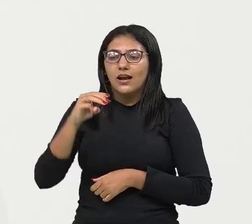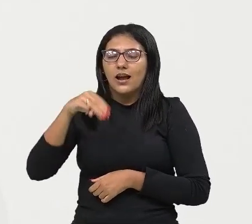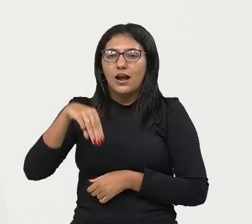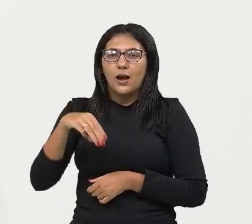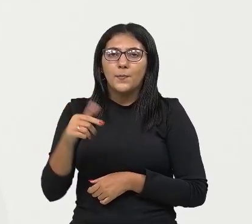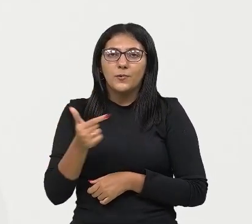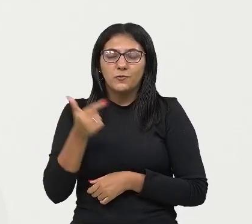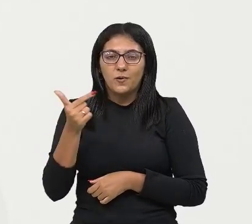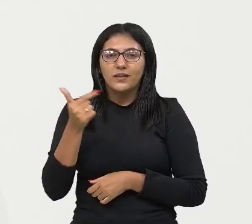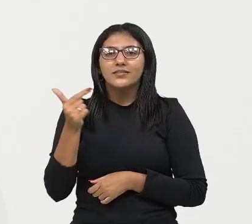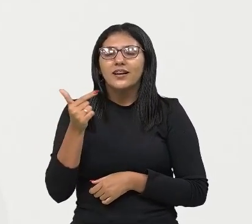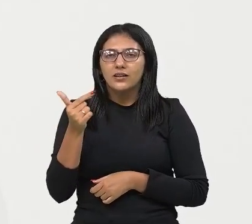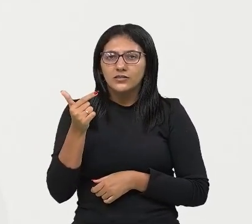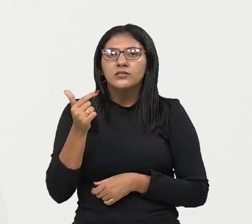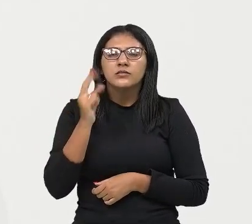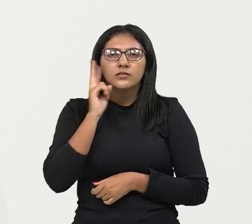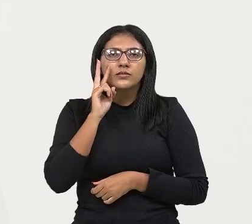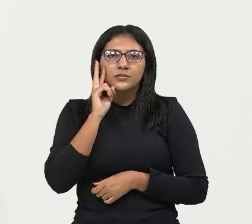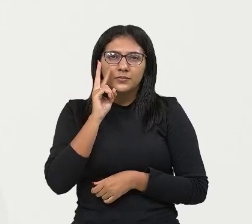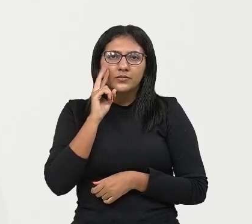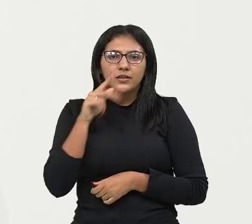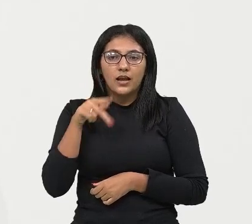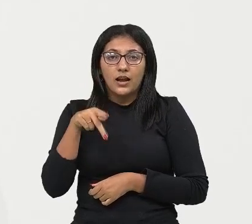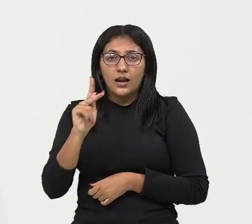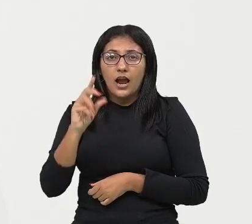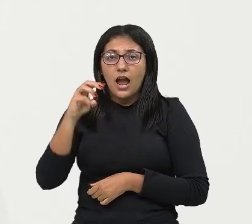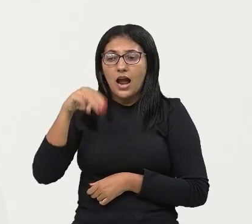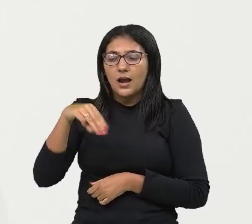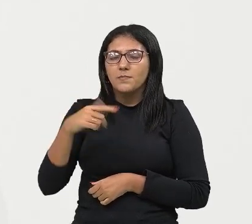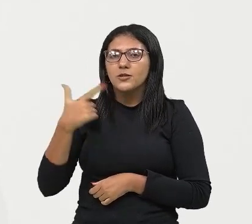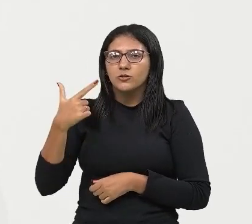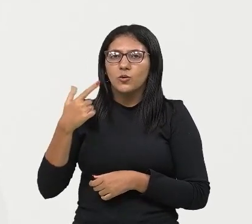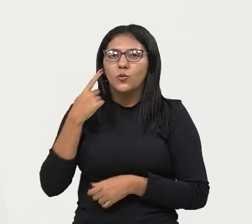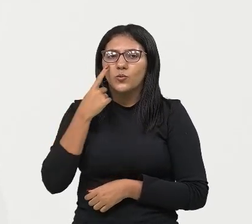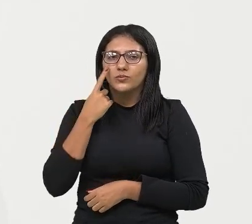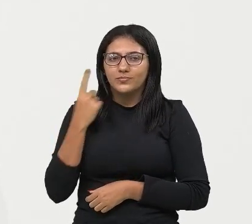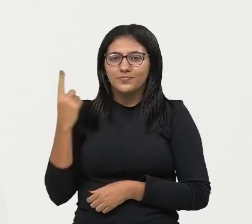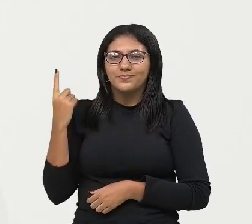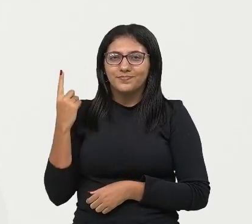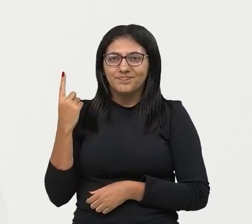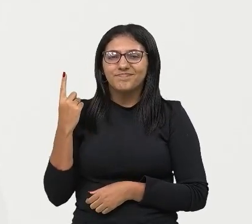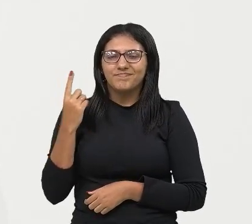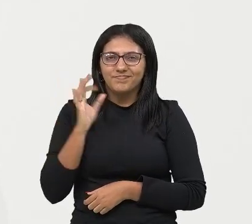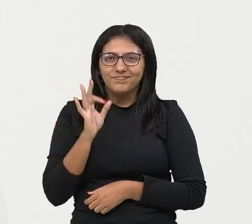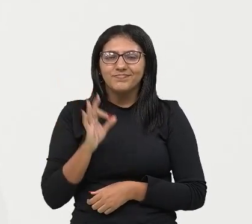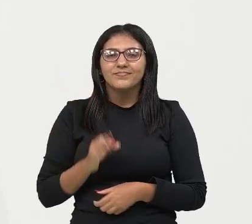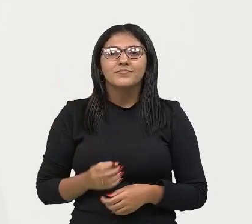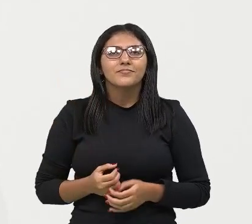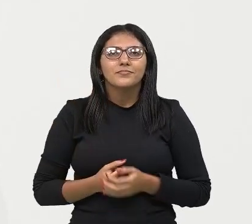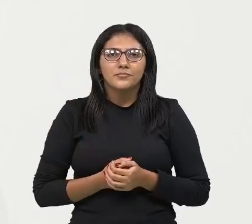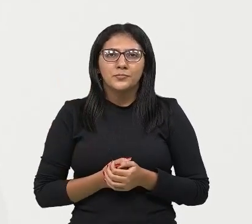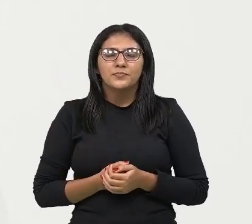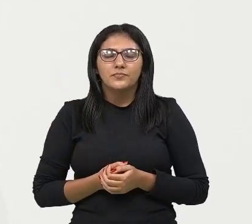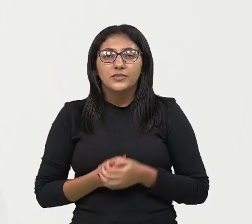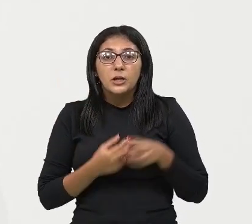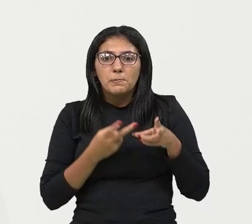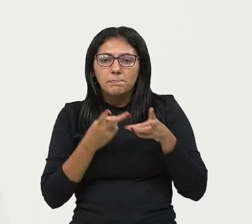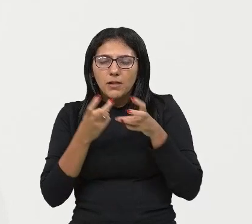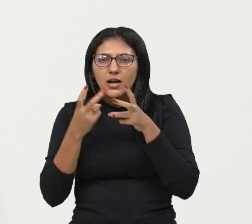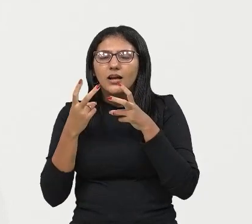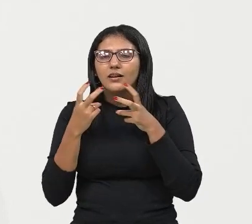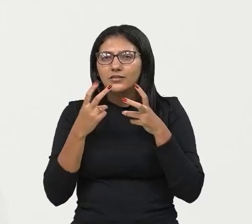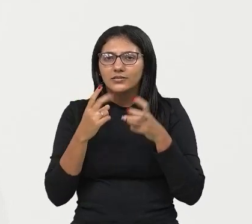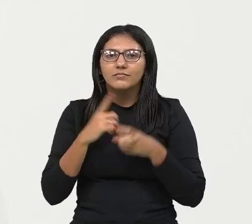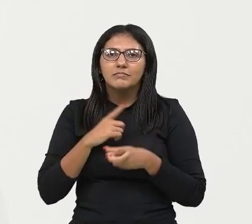quilômetros quadrados, tá? O km, aqui nós temos o 2 em cima, ok? Então, aí a gente verifica,